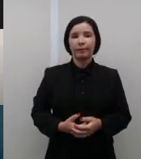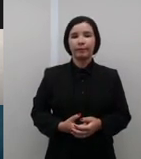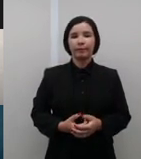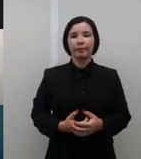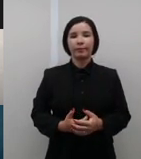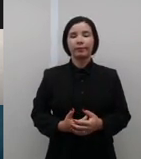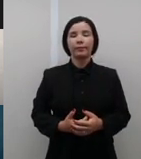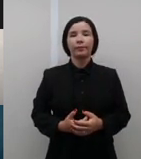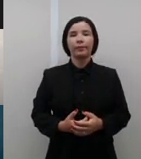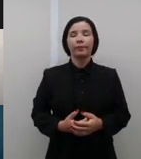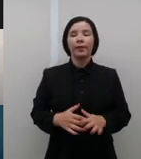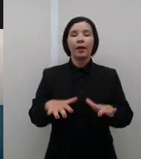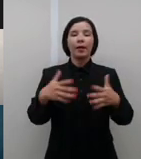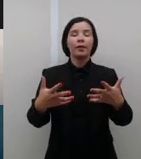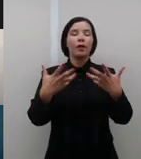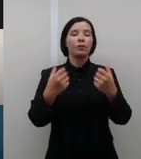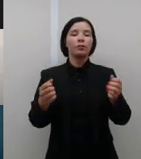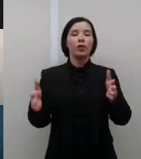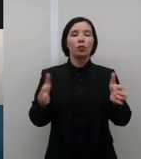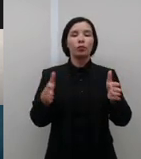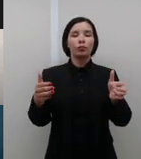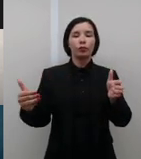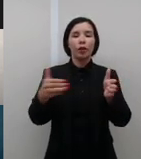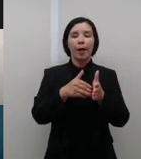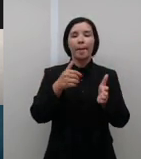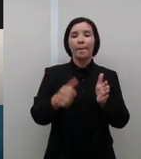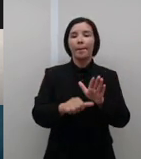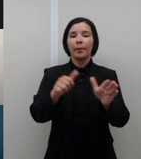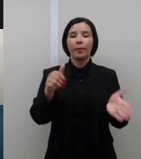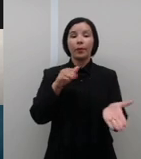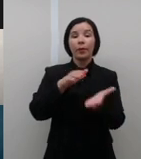aquisição até a data da primeira publicação do edital do